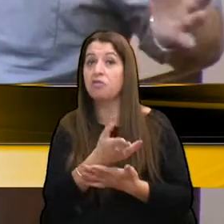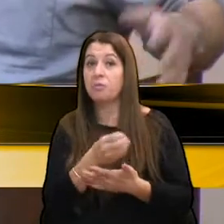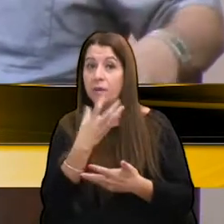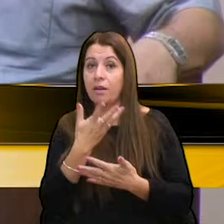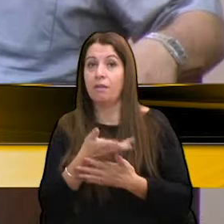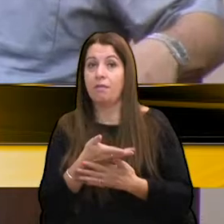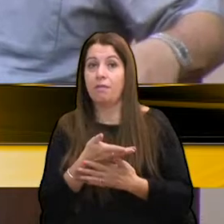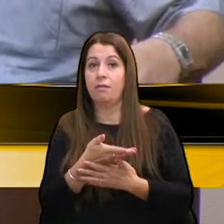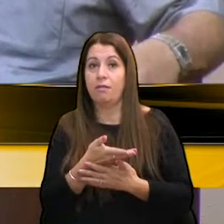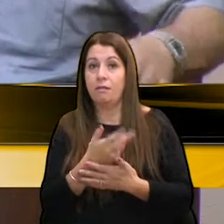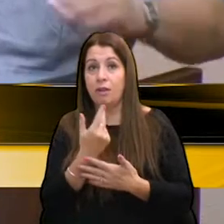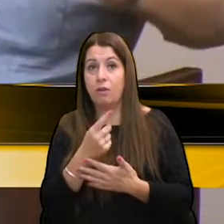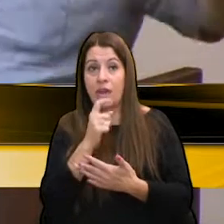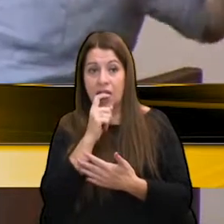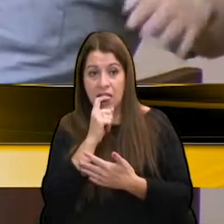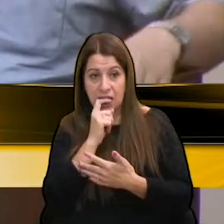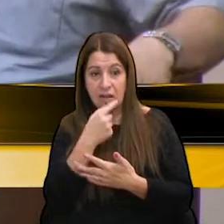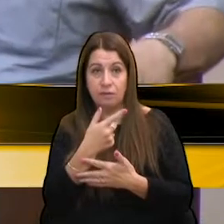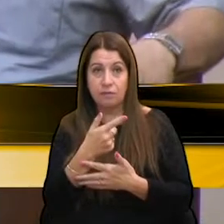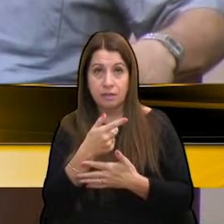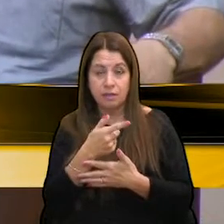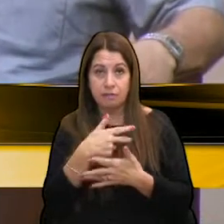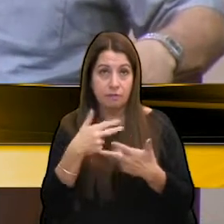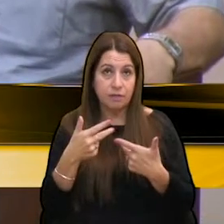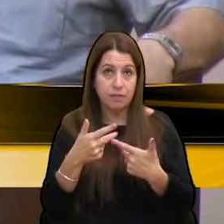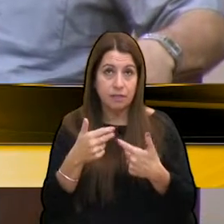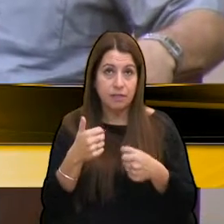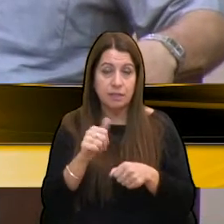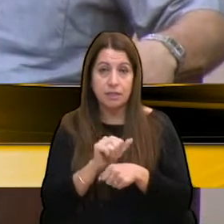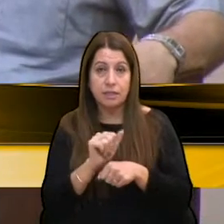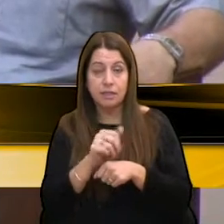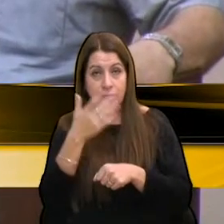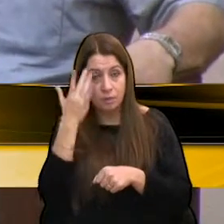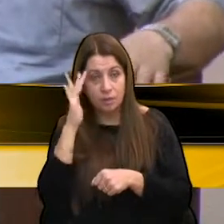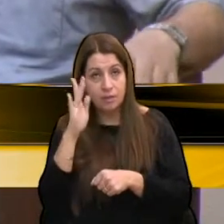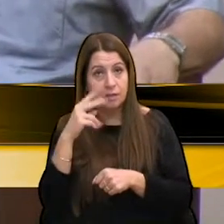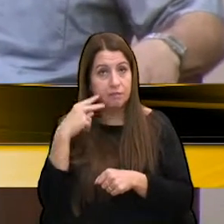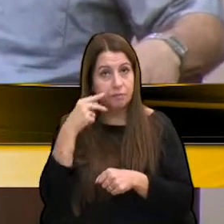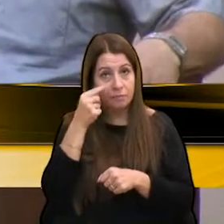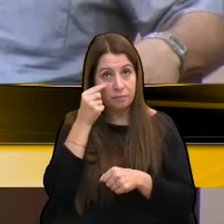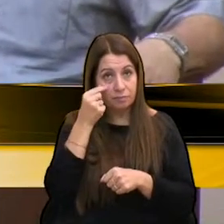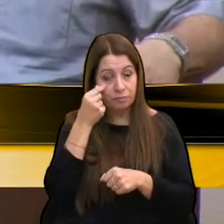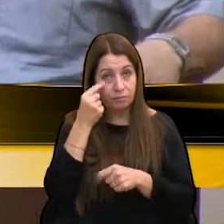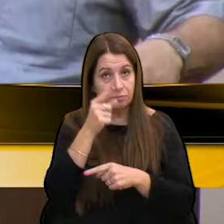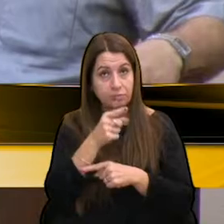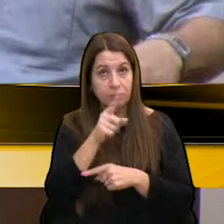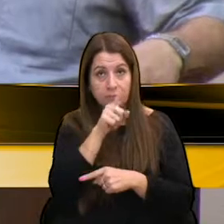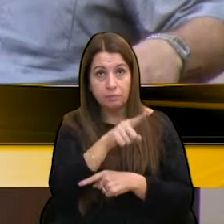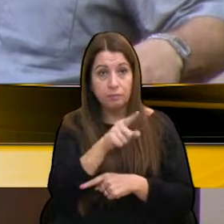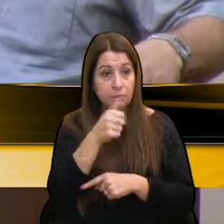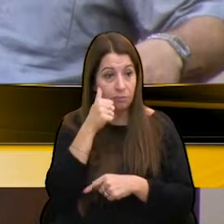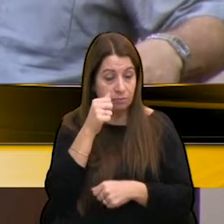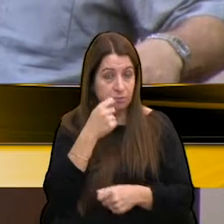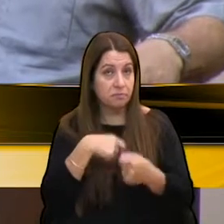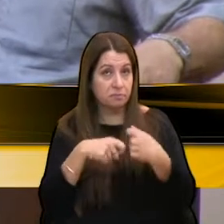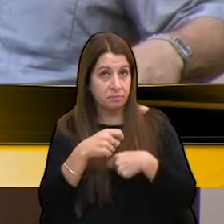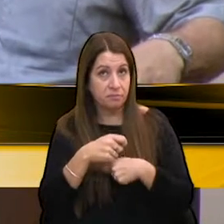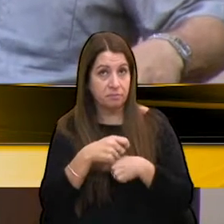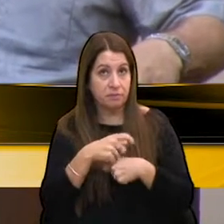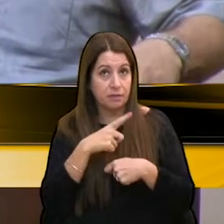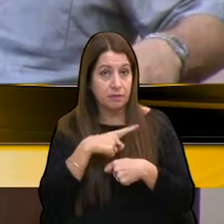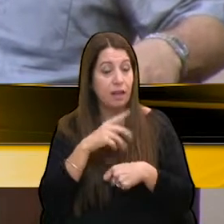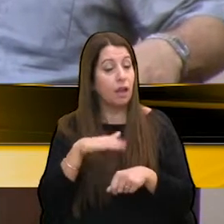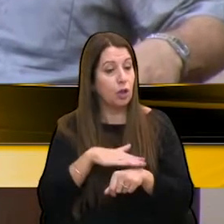Então, ou vai dar inveja nele, vai dar uma rasteira nele, não sei como, sei que o senhor disse, o vereador Friso disse, se for ela administrar,